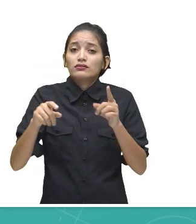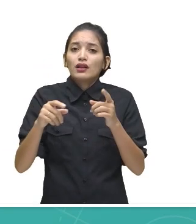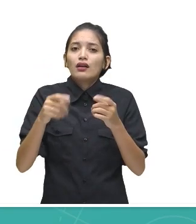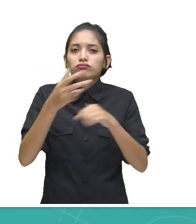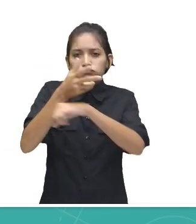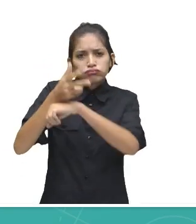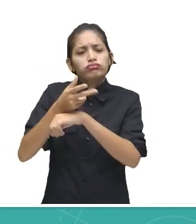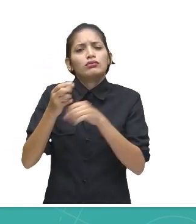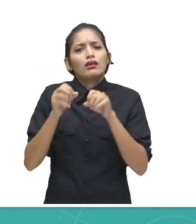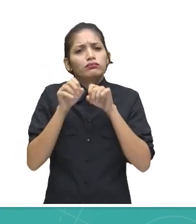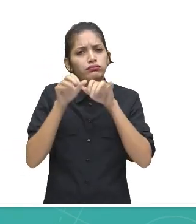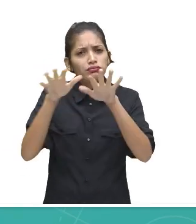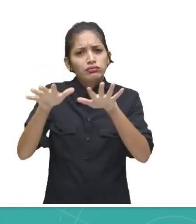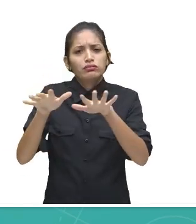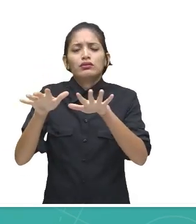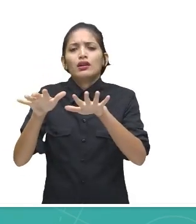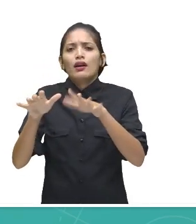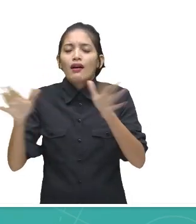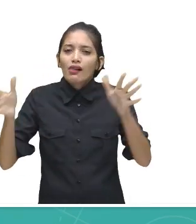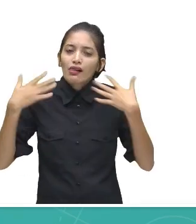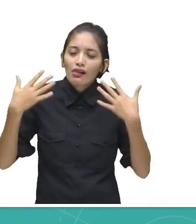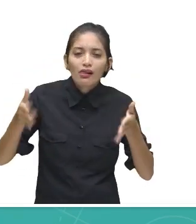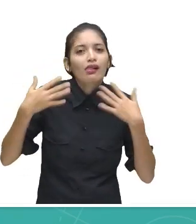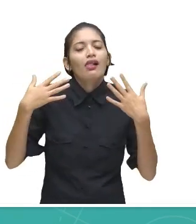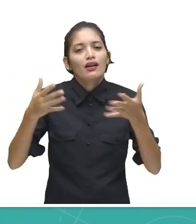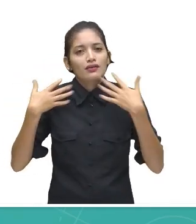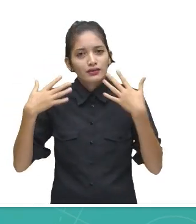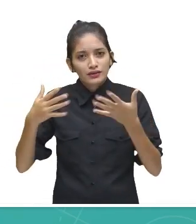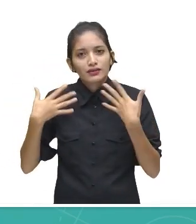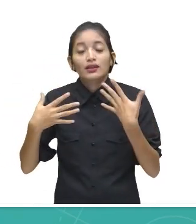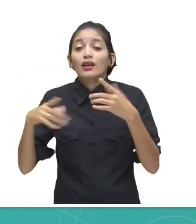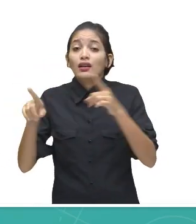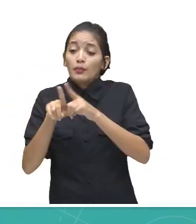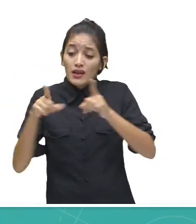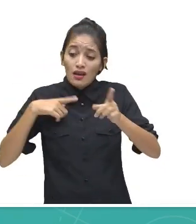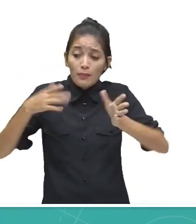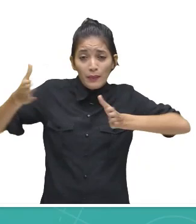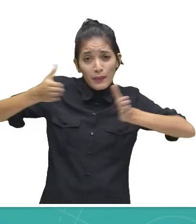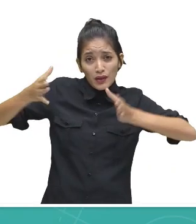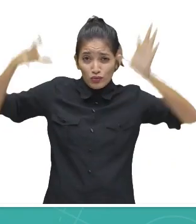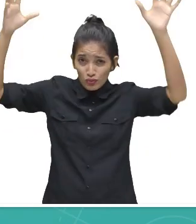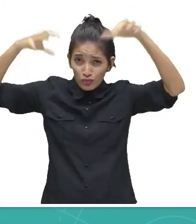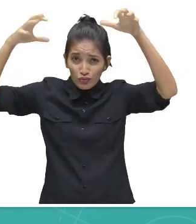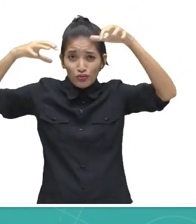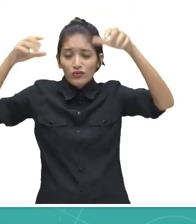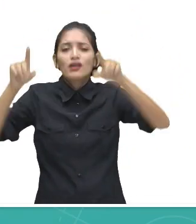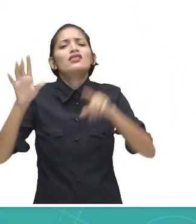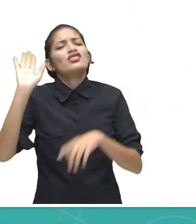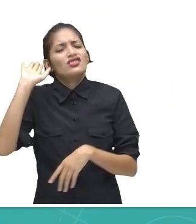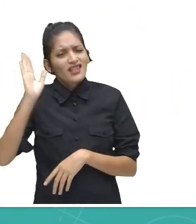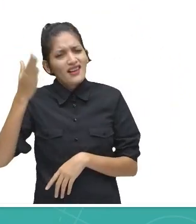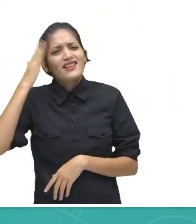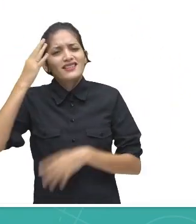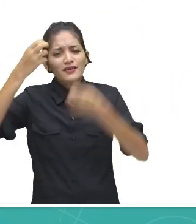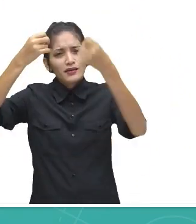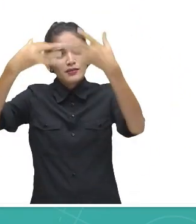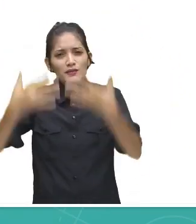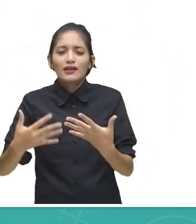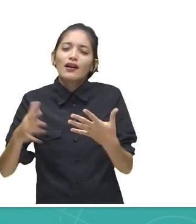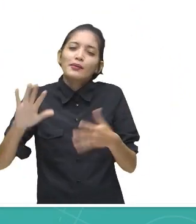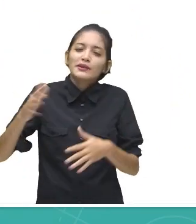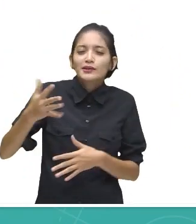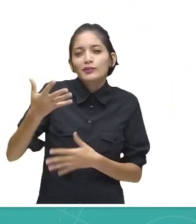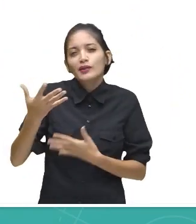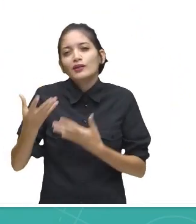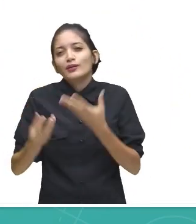certo? Ela é muito quente, um período muito chuvoso, certo? A gente sabe explicar, como é mais ou menos